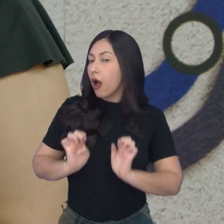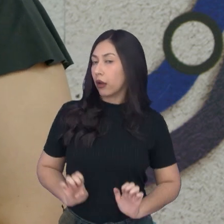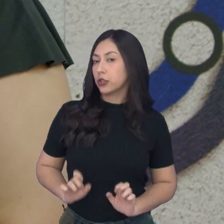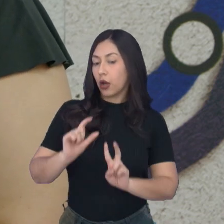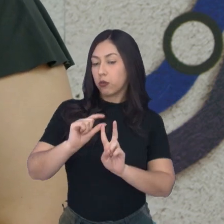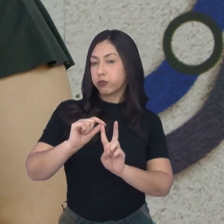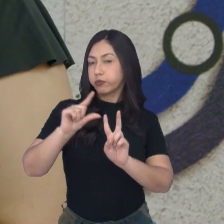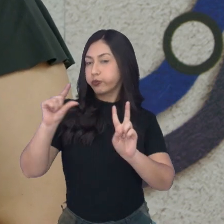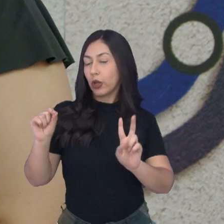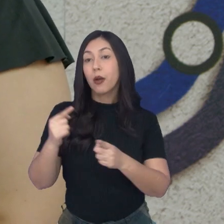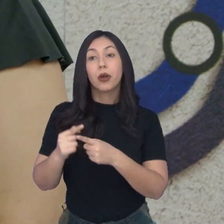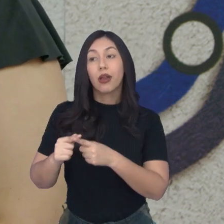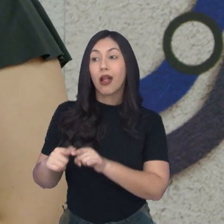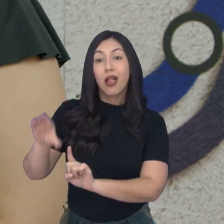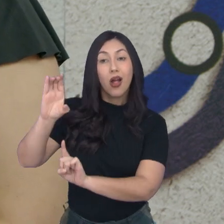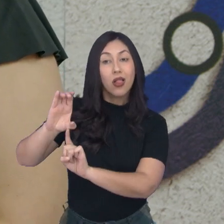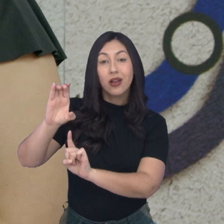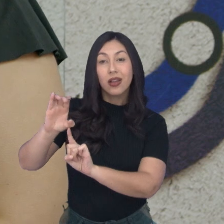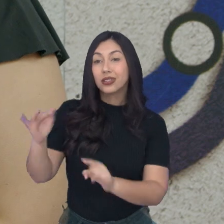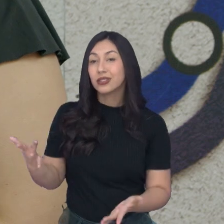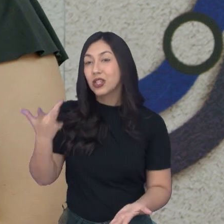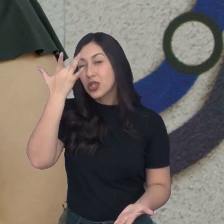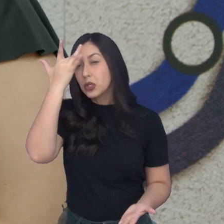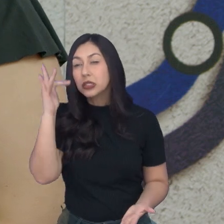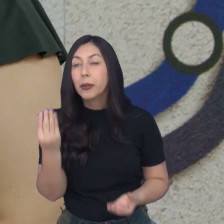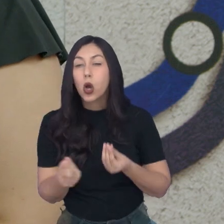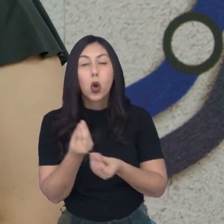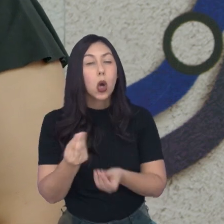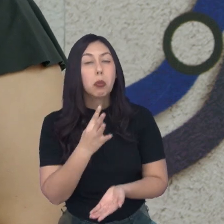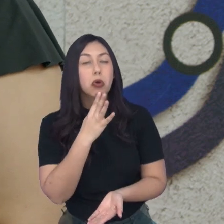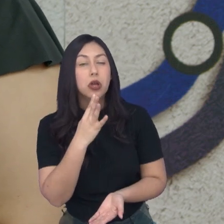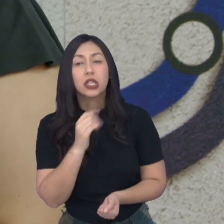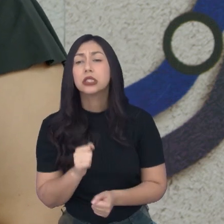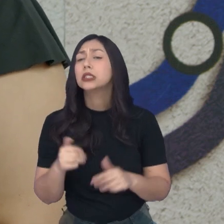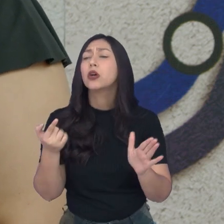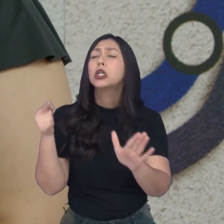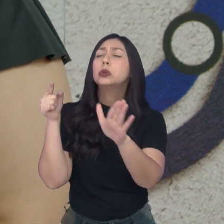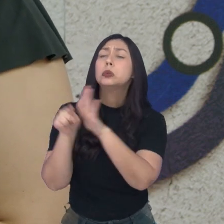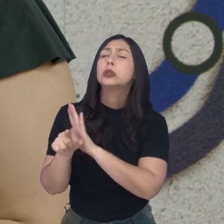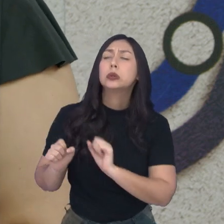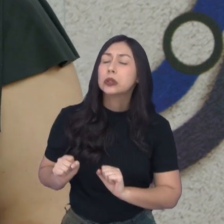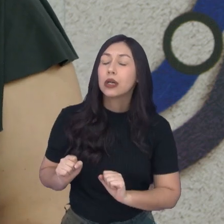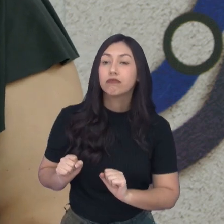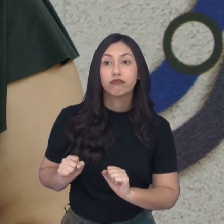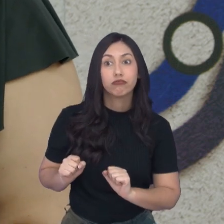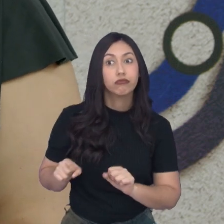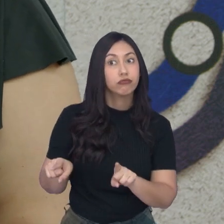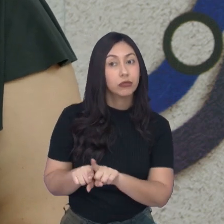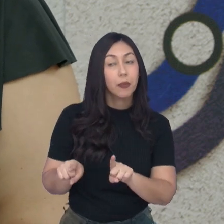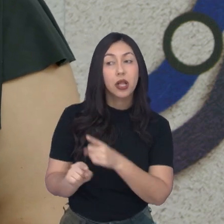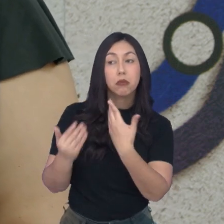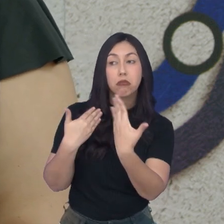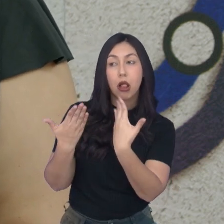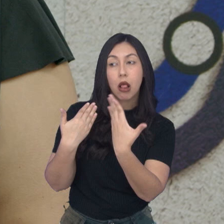porque o nosso cliente não sabe qual que é o nível de profundidade que a gente tem no assunto, e ele vai questionar, né? E até para você desenvolver uma